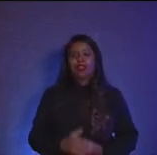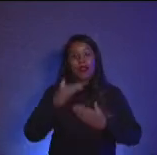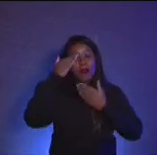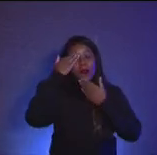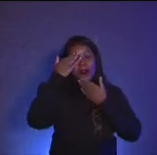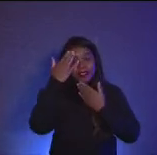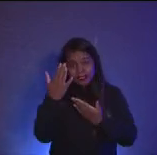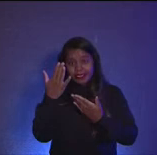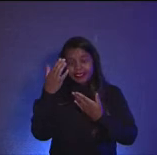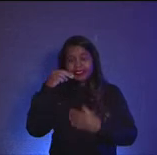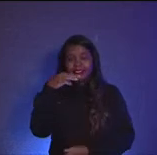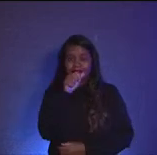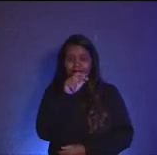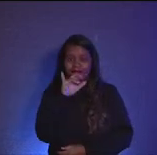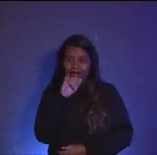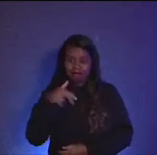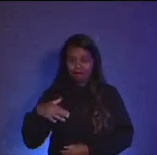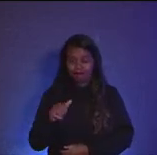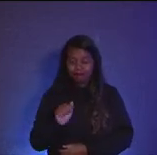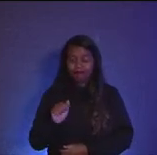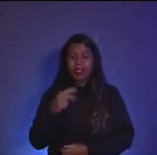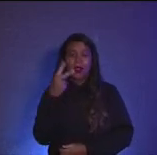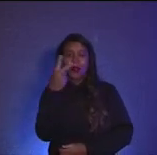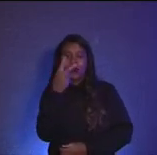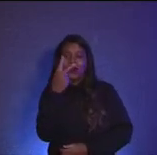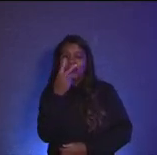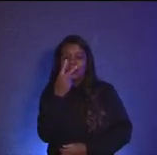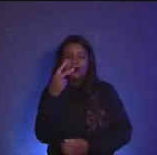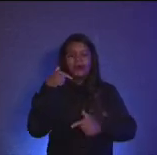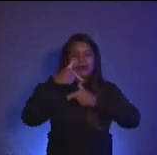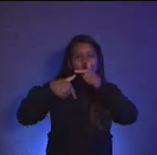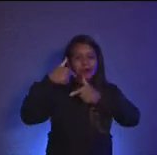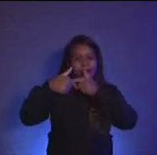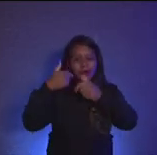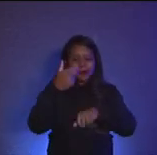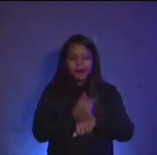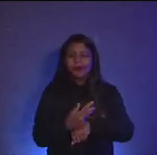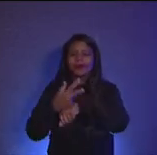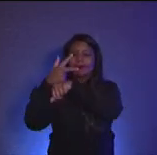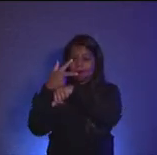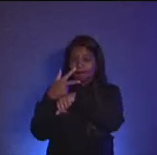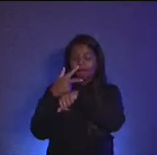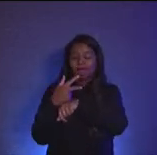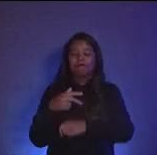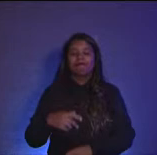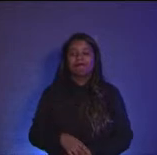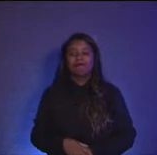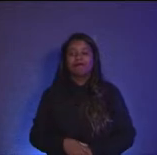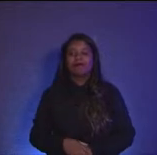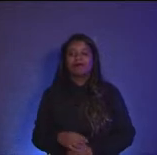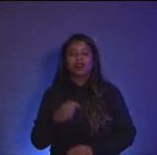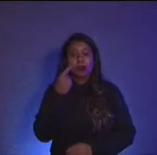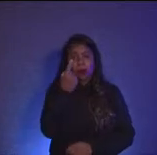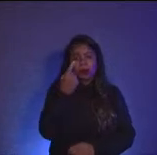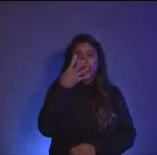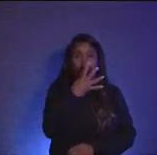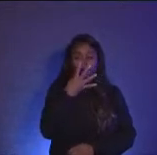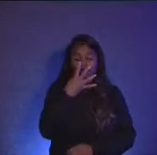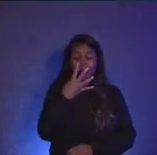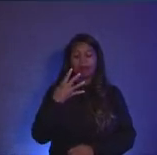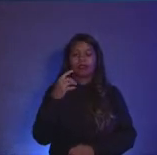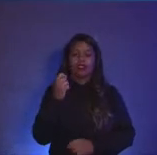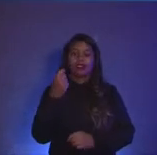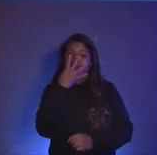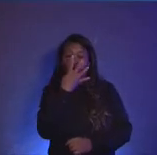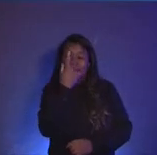Obrigada, Marina. Bom, segundo o trabalho finalista da categoria Investigação, é o 4 em cada 10 abortos legais no Brasil são